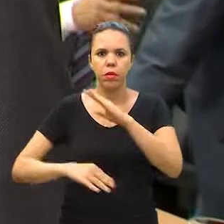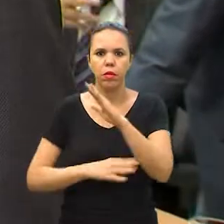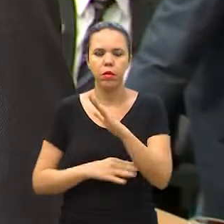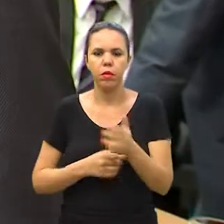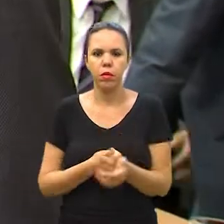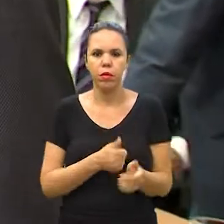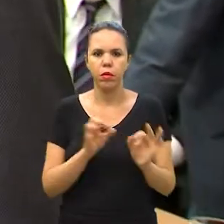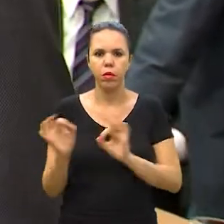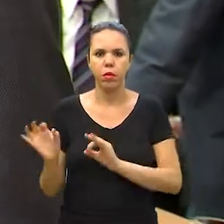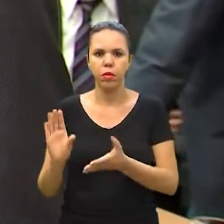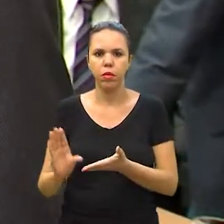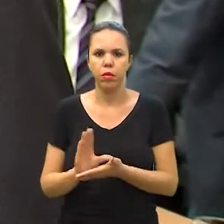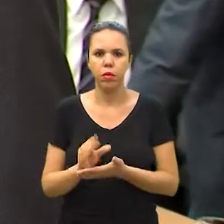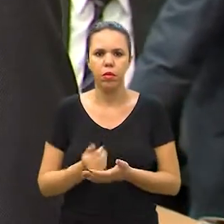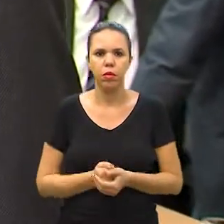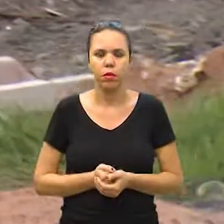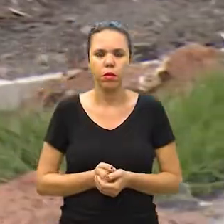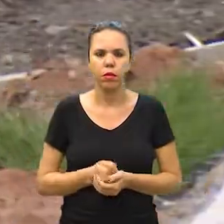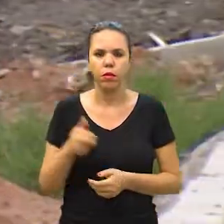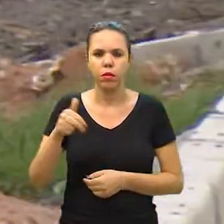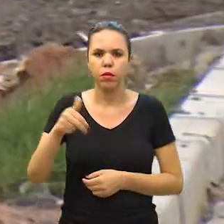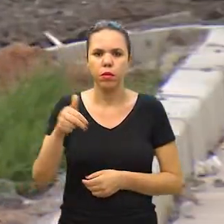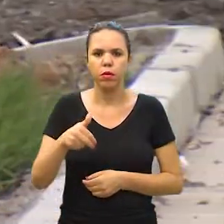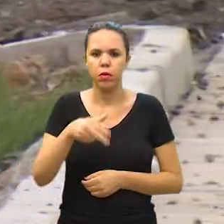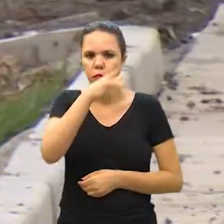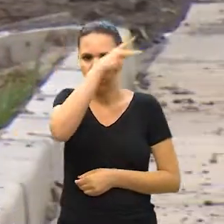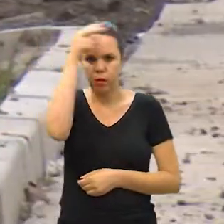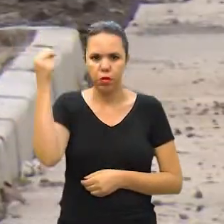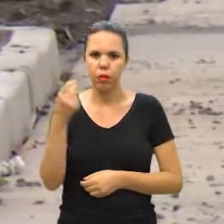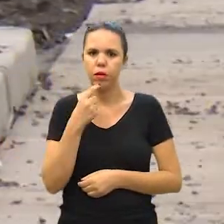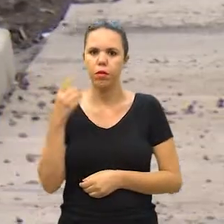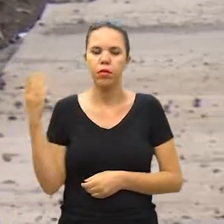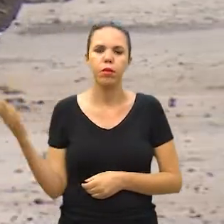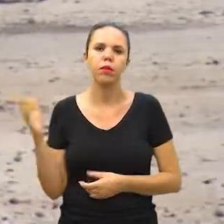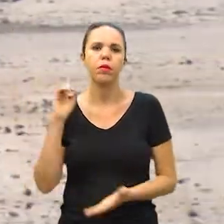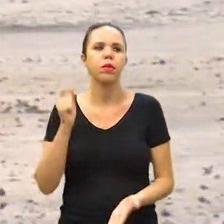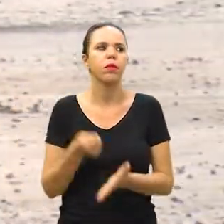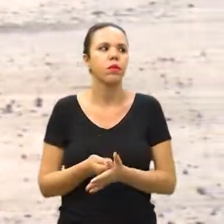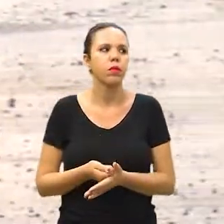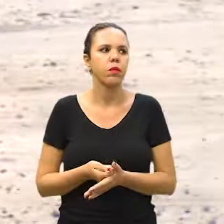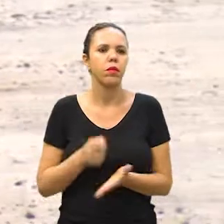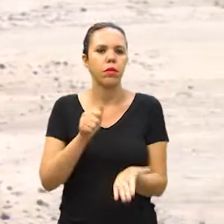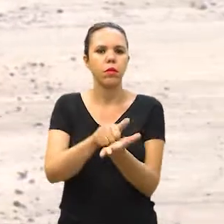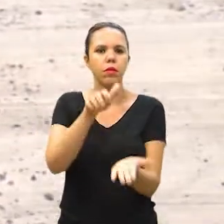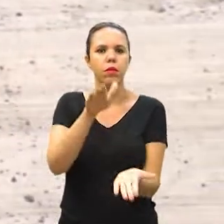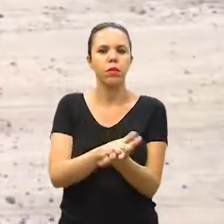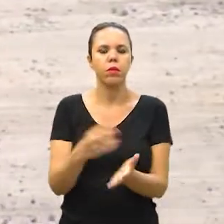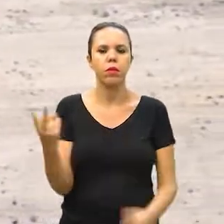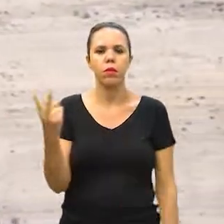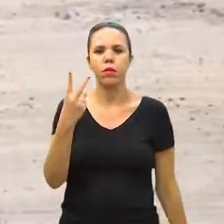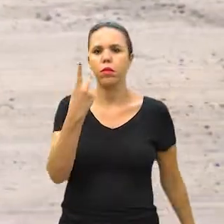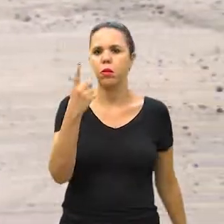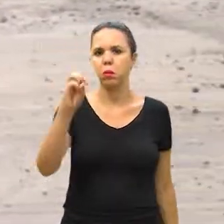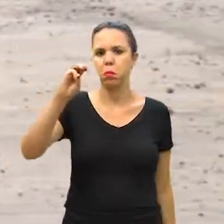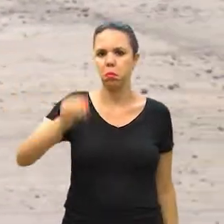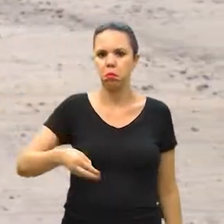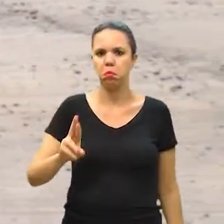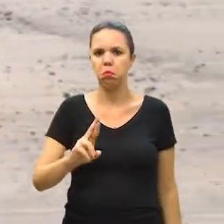Câmara Municipal estar acompanhando esse investimento. Em novembro, a Prefeitura de Campinas determinou uma multa no valor